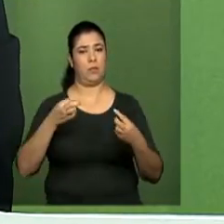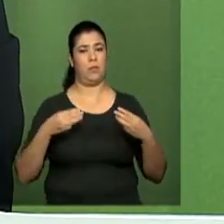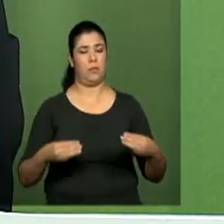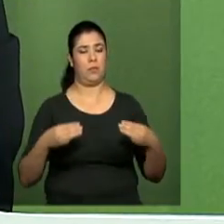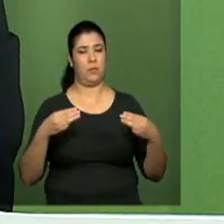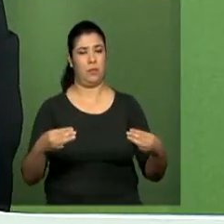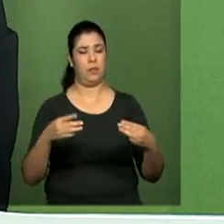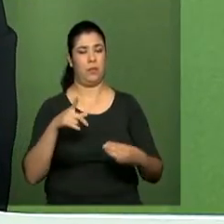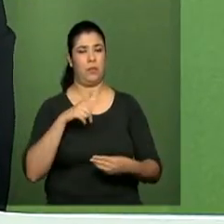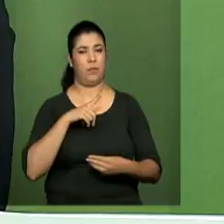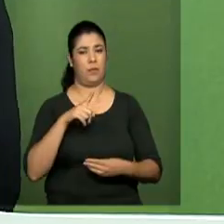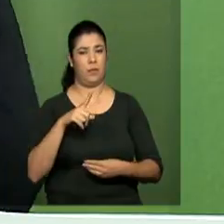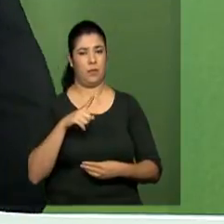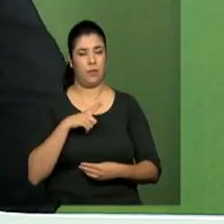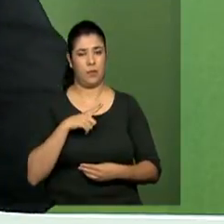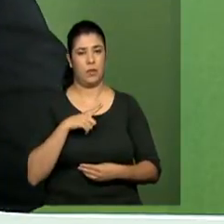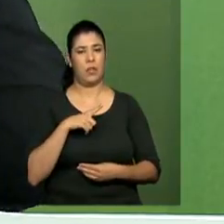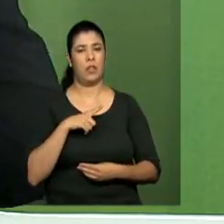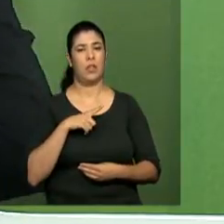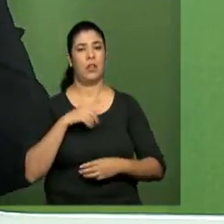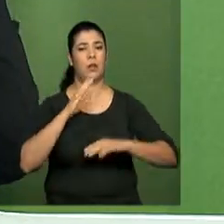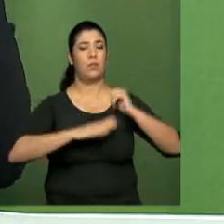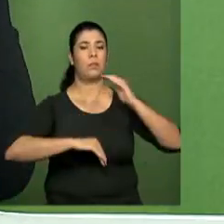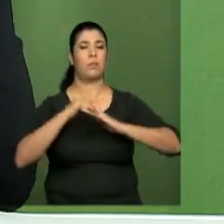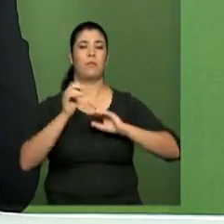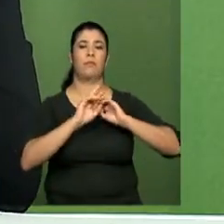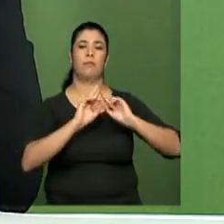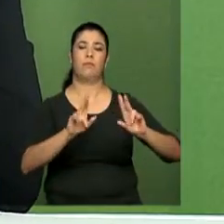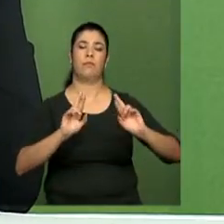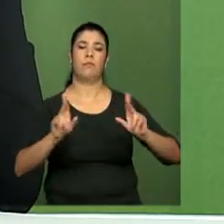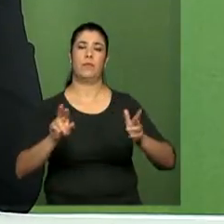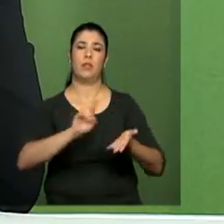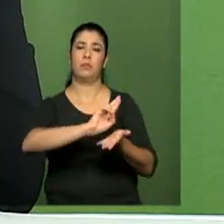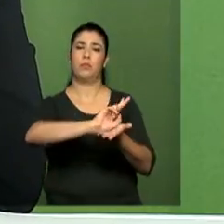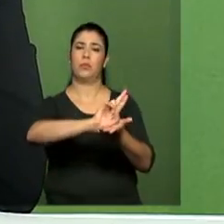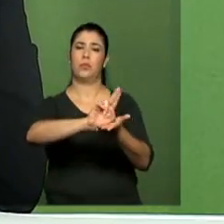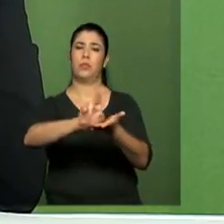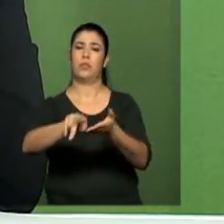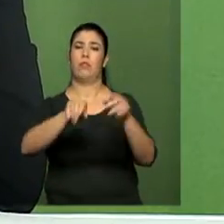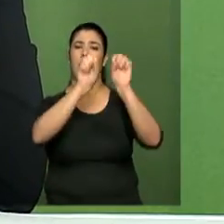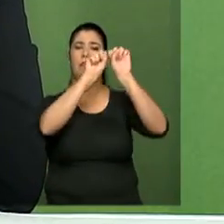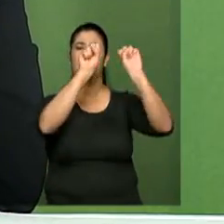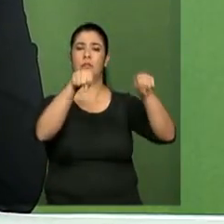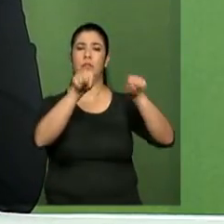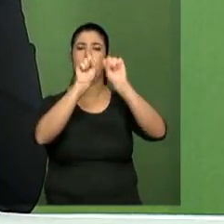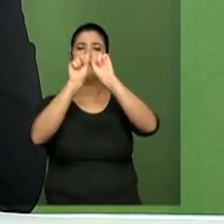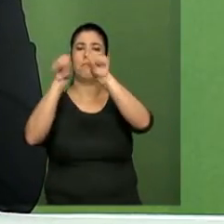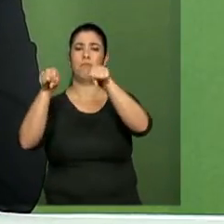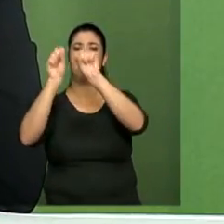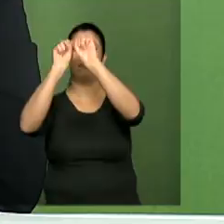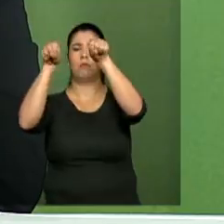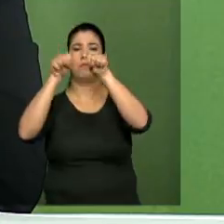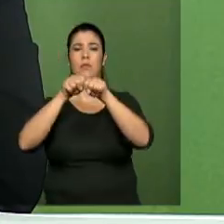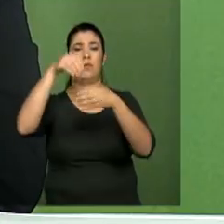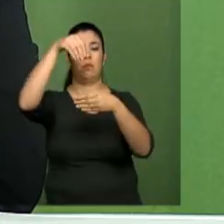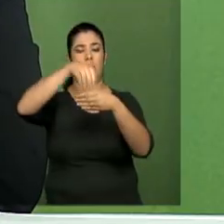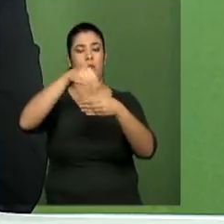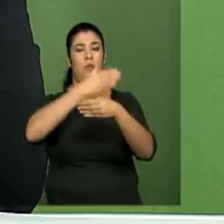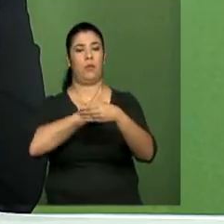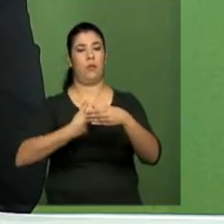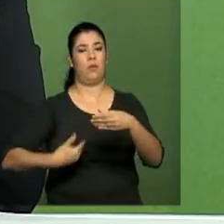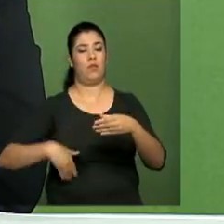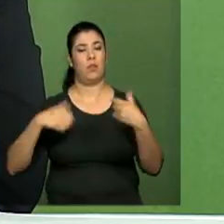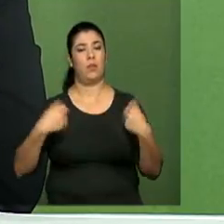feito porque cada um tem uma ação despeça hoje você tem muitos portais dentro do governo que nós vamos ter que fazer